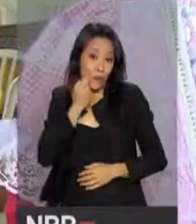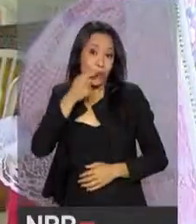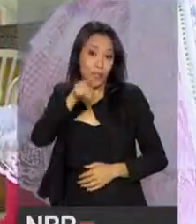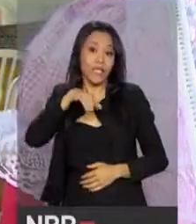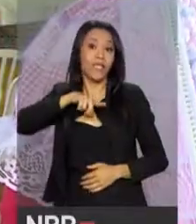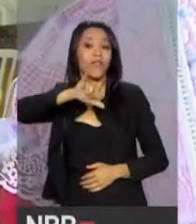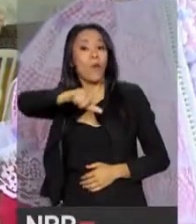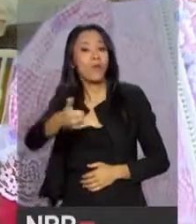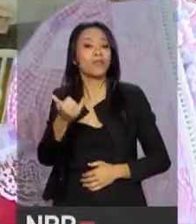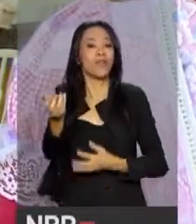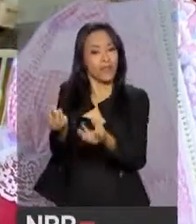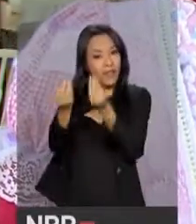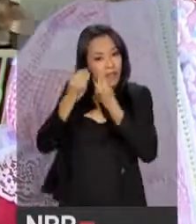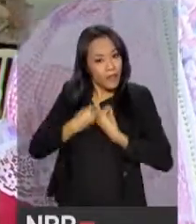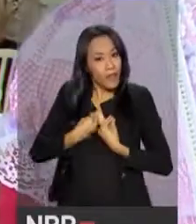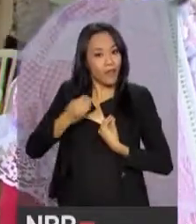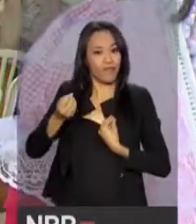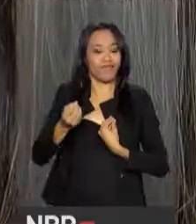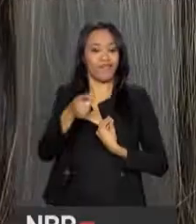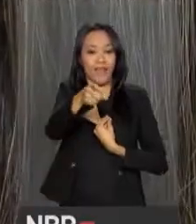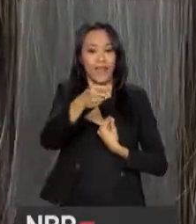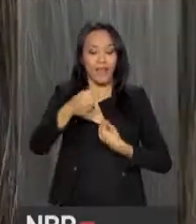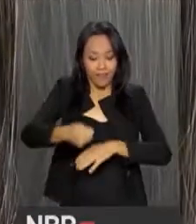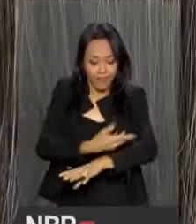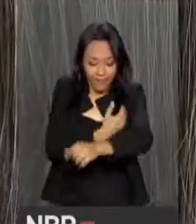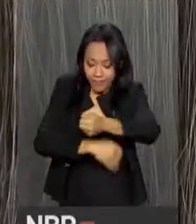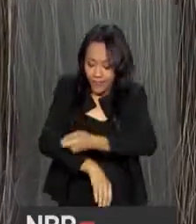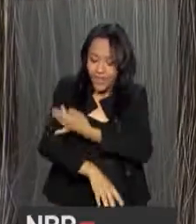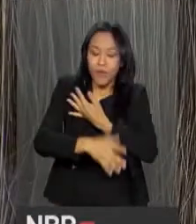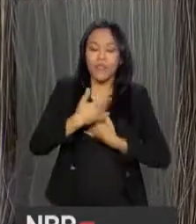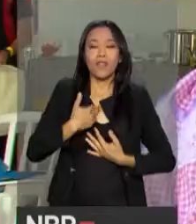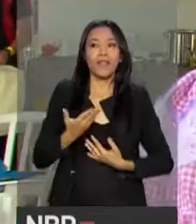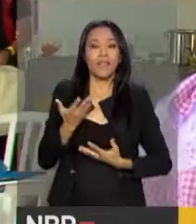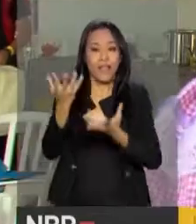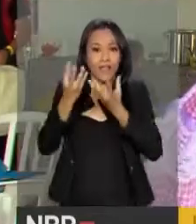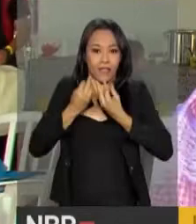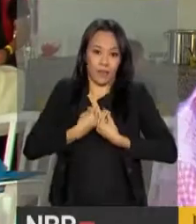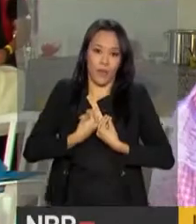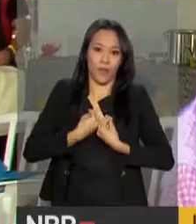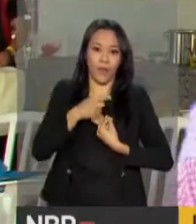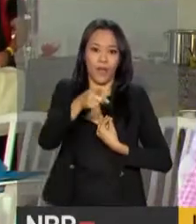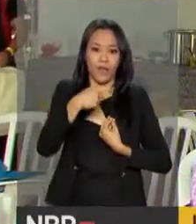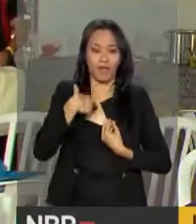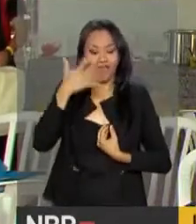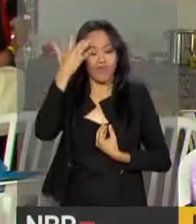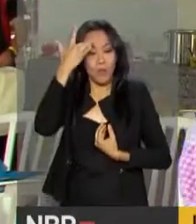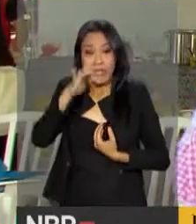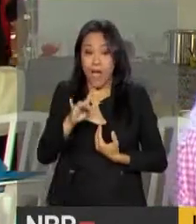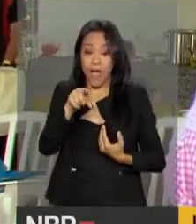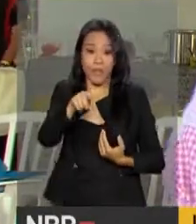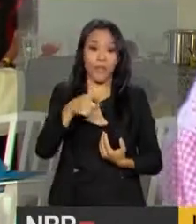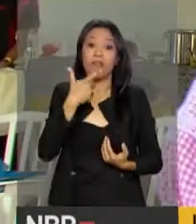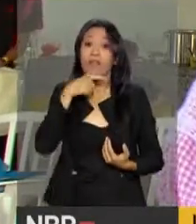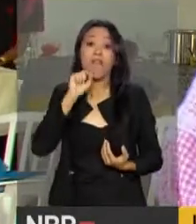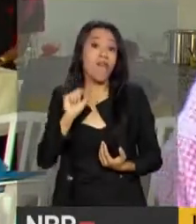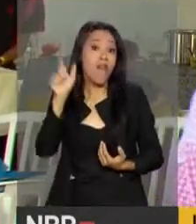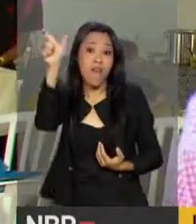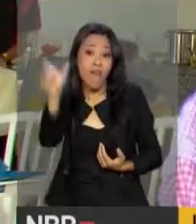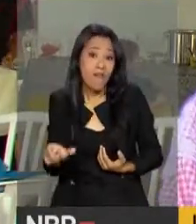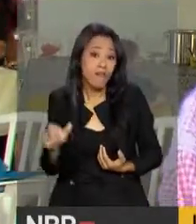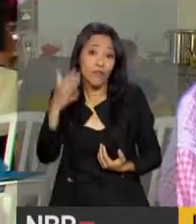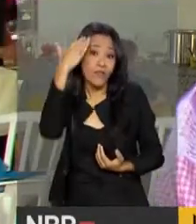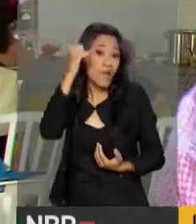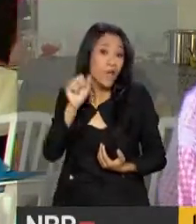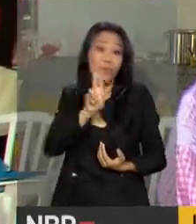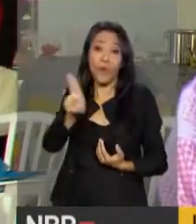oportunidade de viver irene se emocionou ao falar da ajuda que recebeu eu não sei mas quem é que nós não podemos